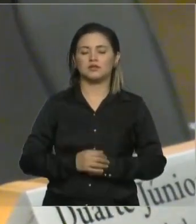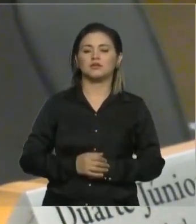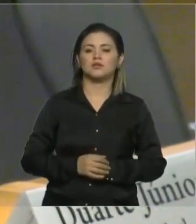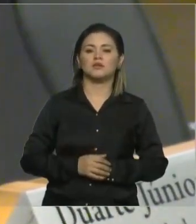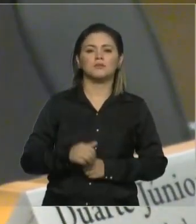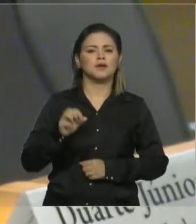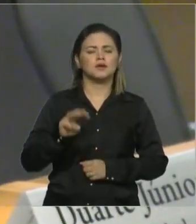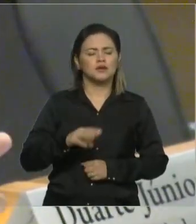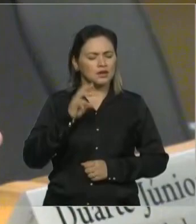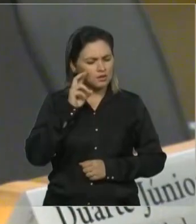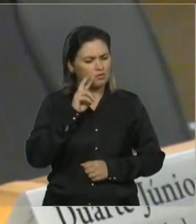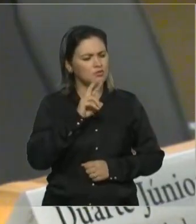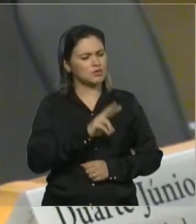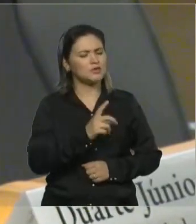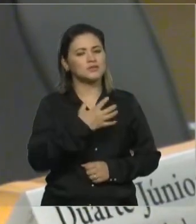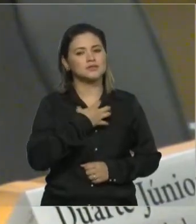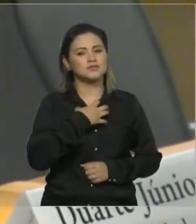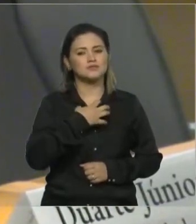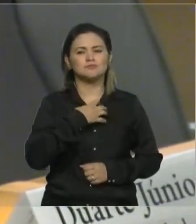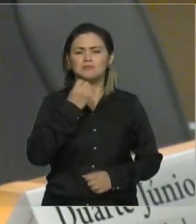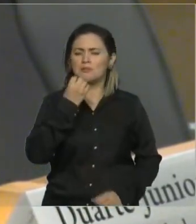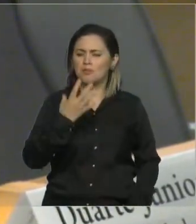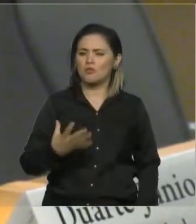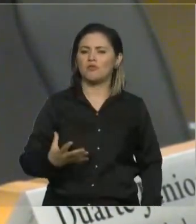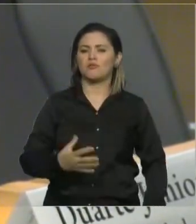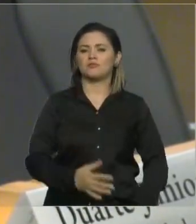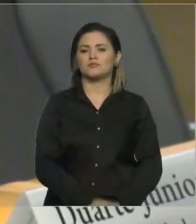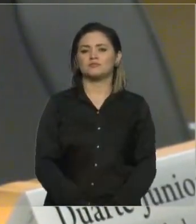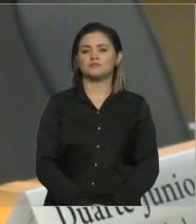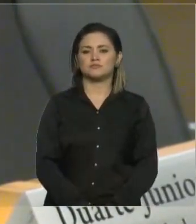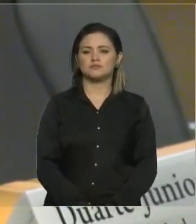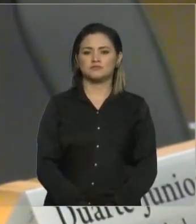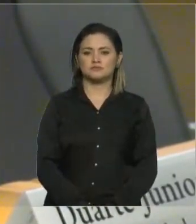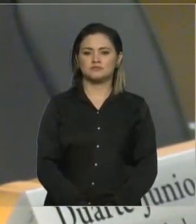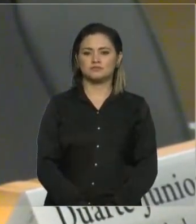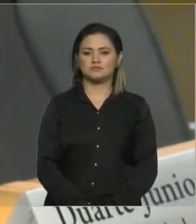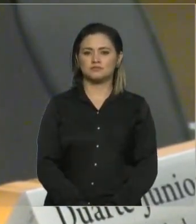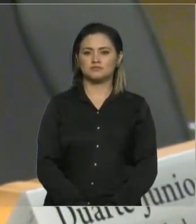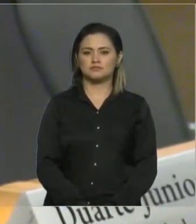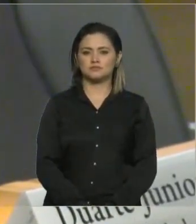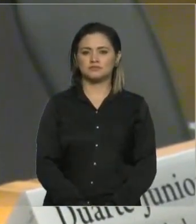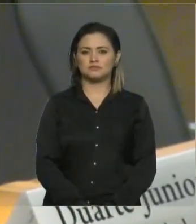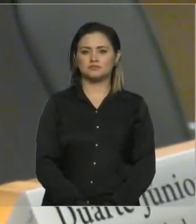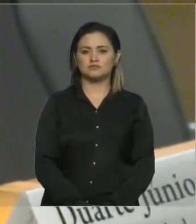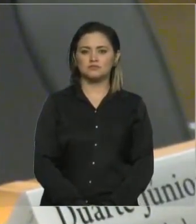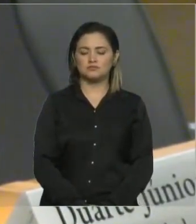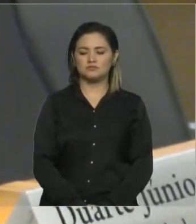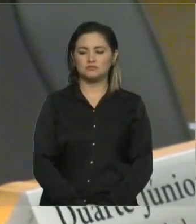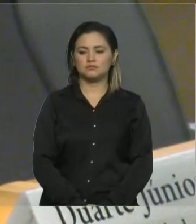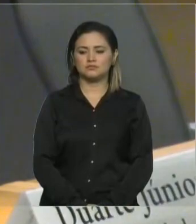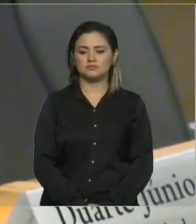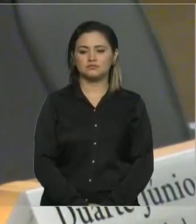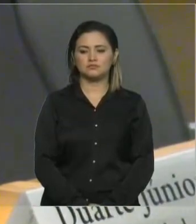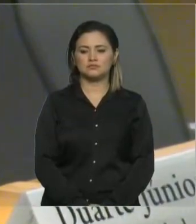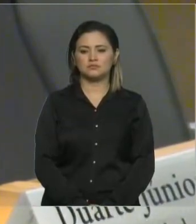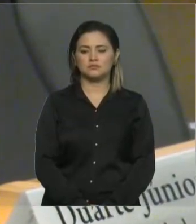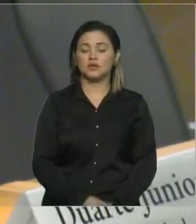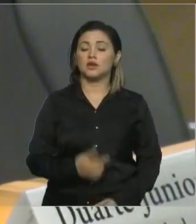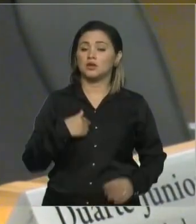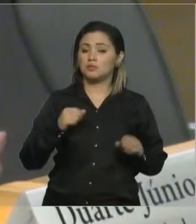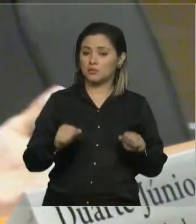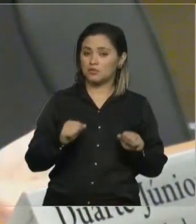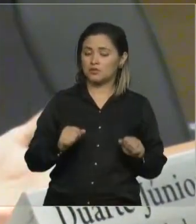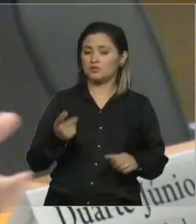a sentimentos positivos. E eu posso referendar isso, posso testemunhar isso